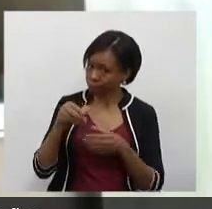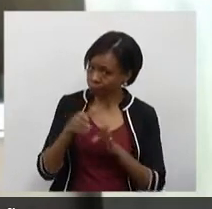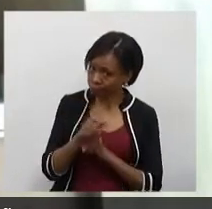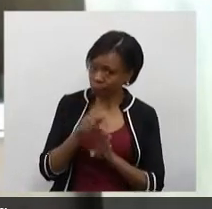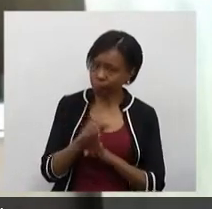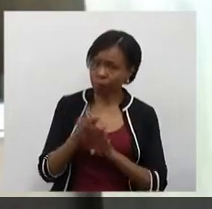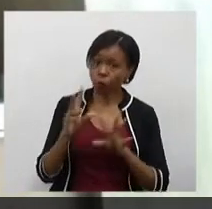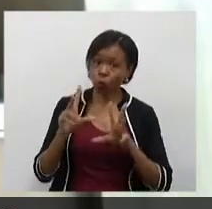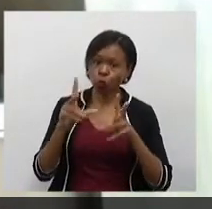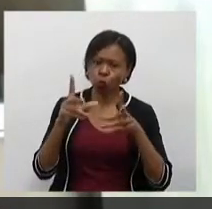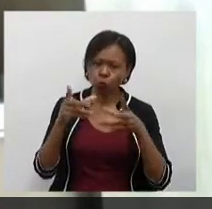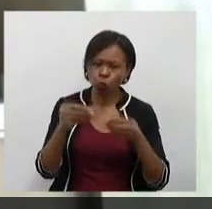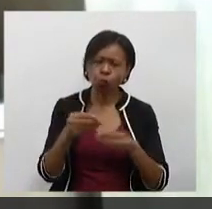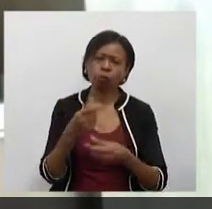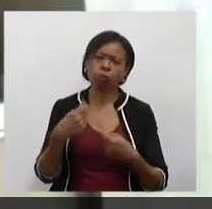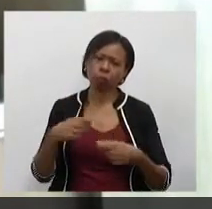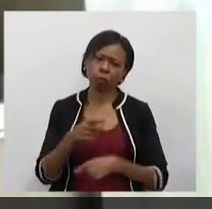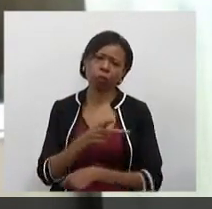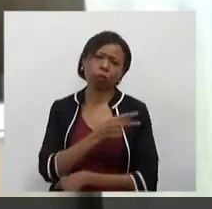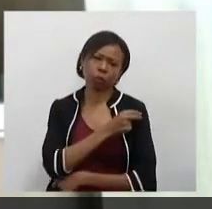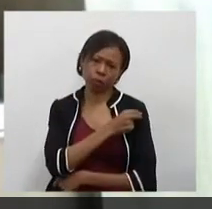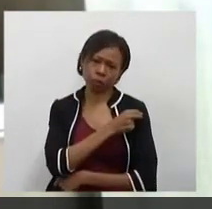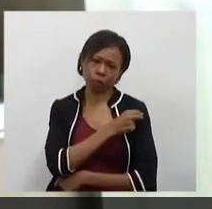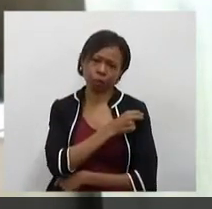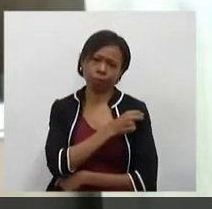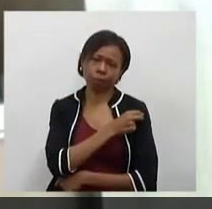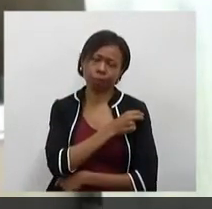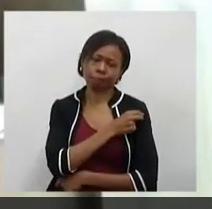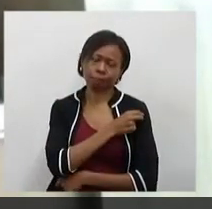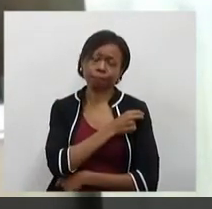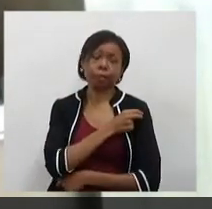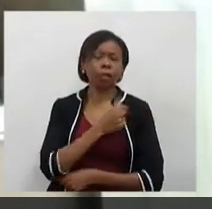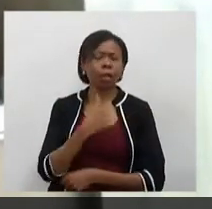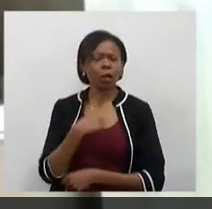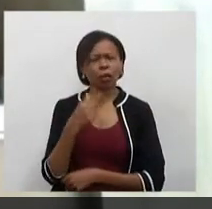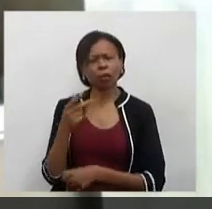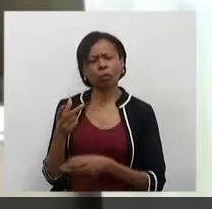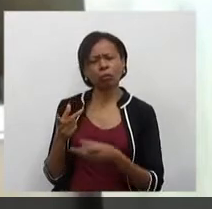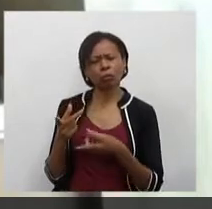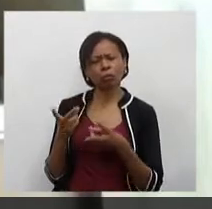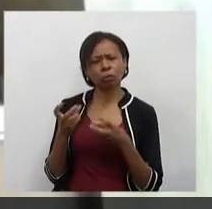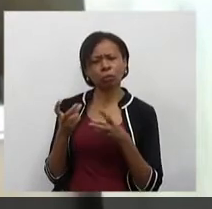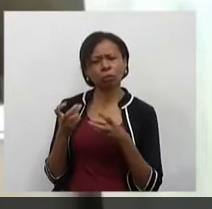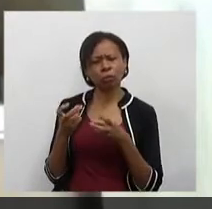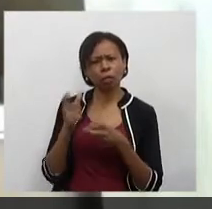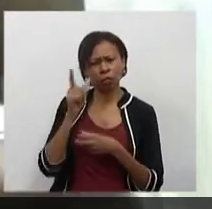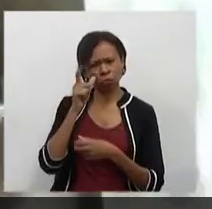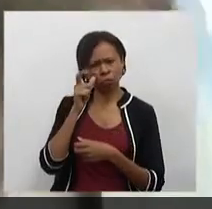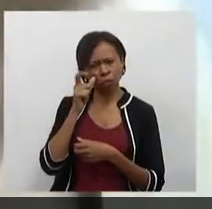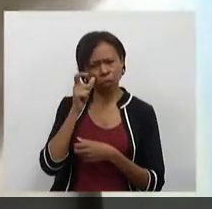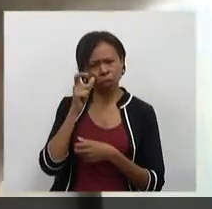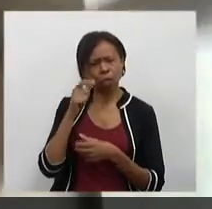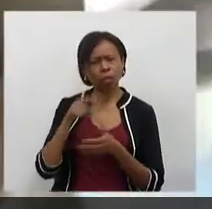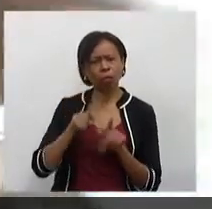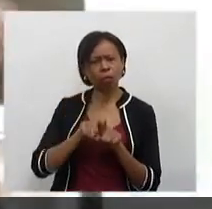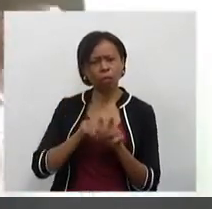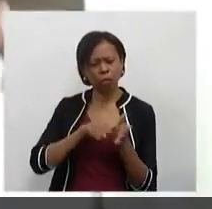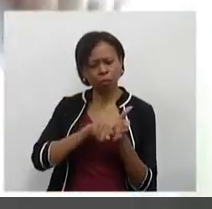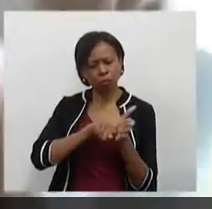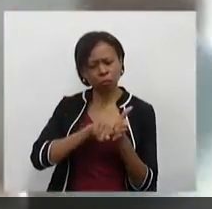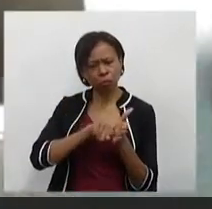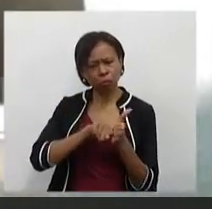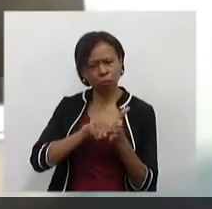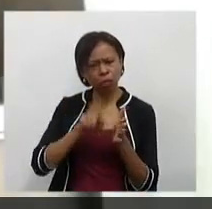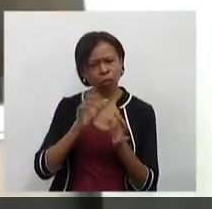mesmo pela vacinação de todos. Achei muito interessante os levantamentos que foram feitos aqui